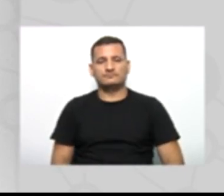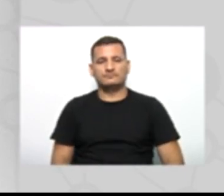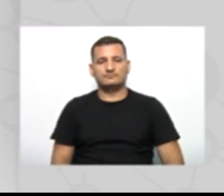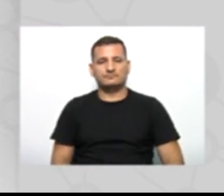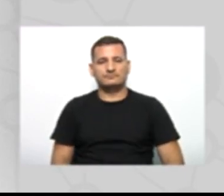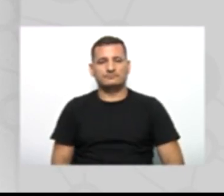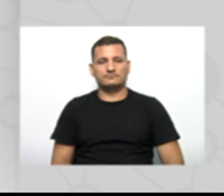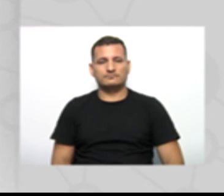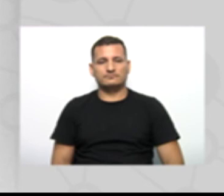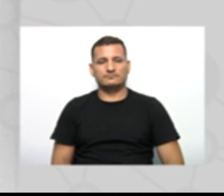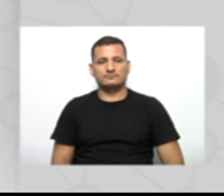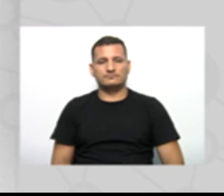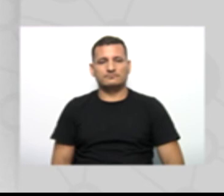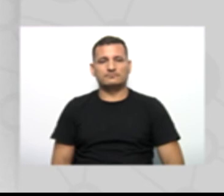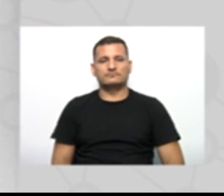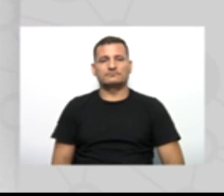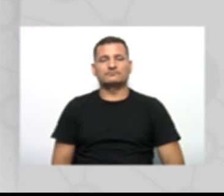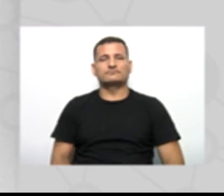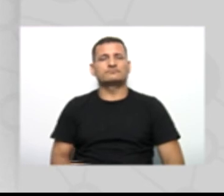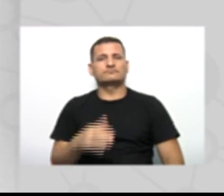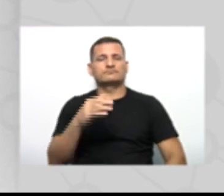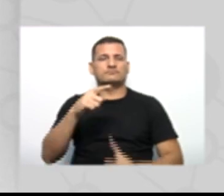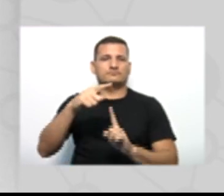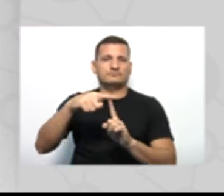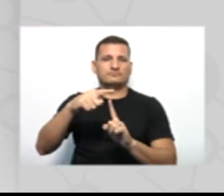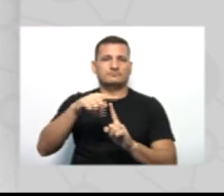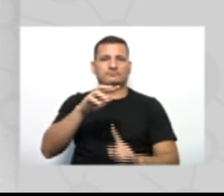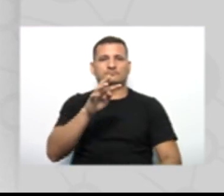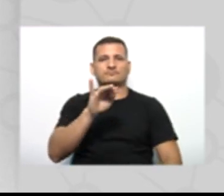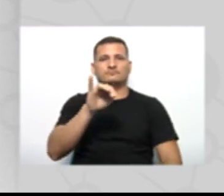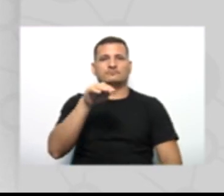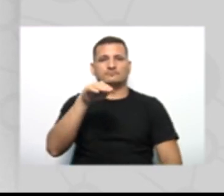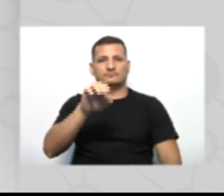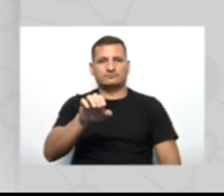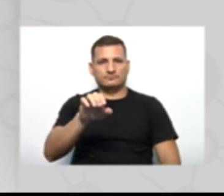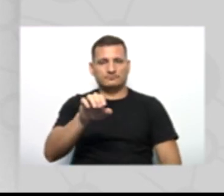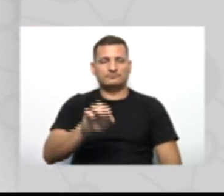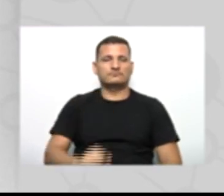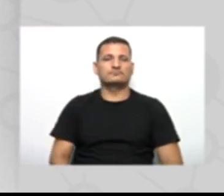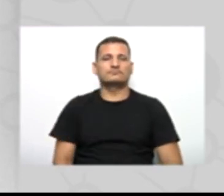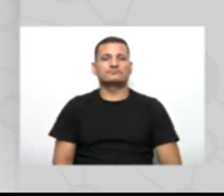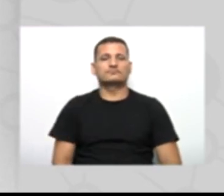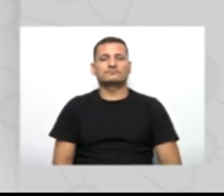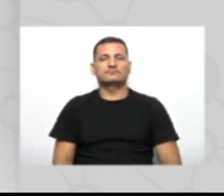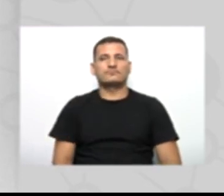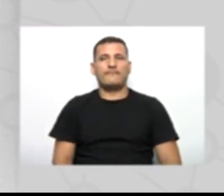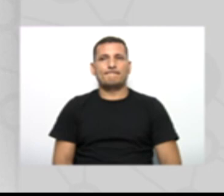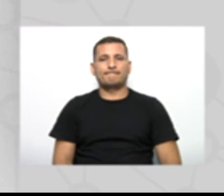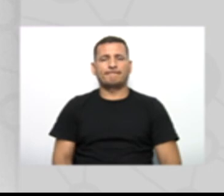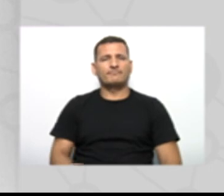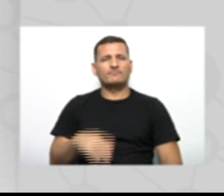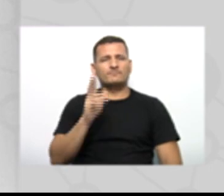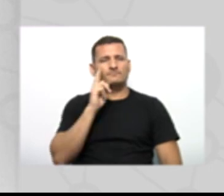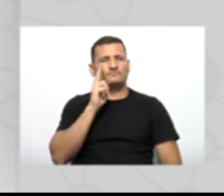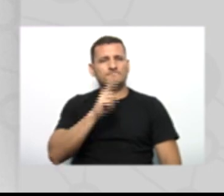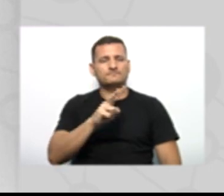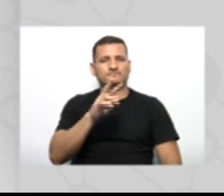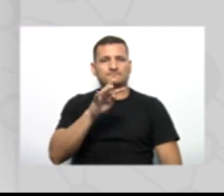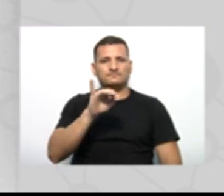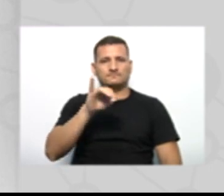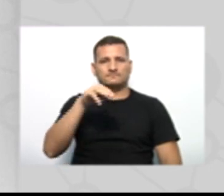certo? Chamada time. Aquele exemplo que nós temos lá no slide. Nós vimos que um time, ele